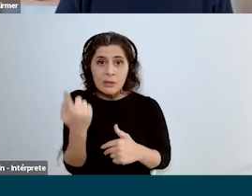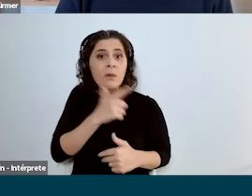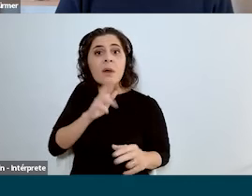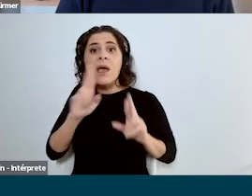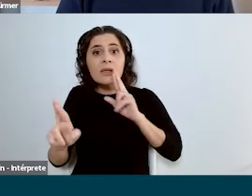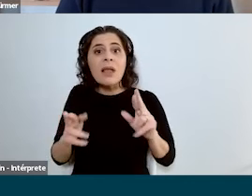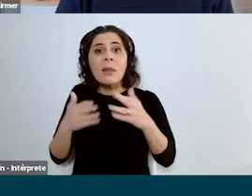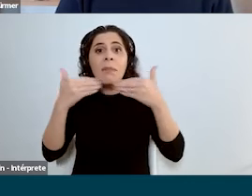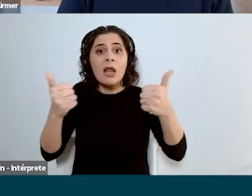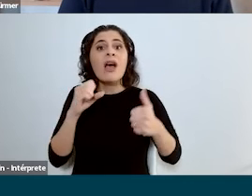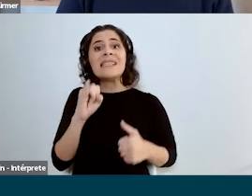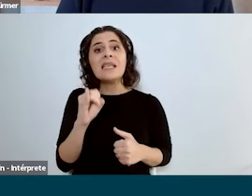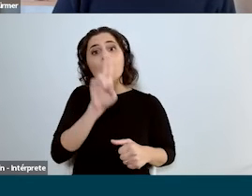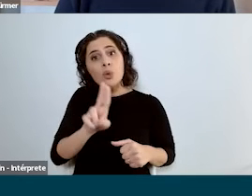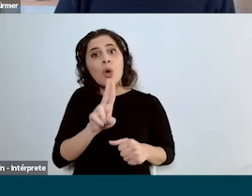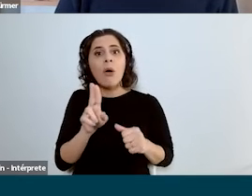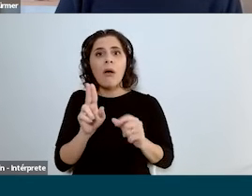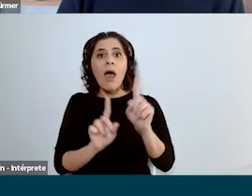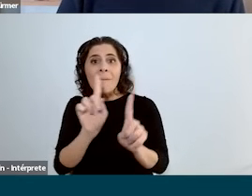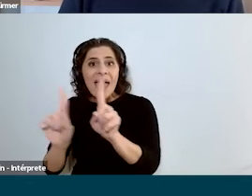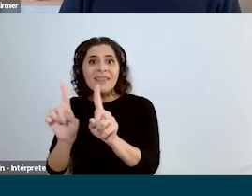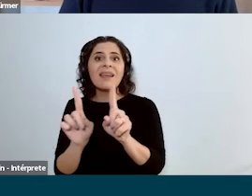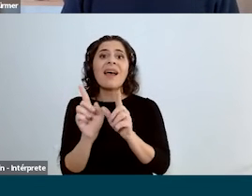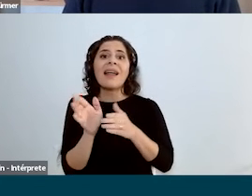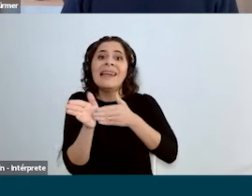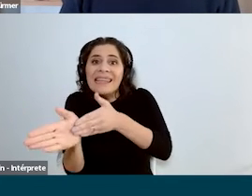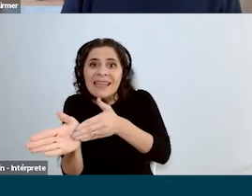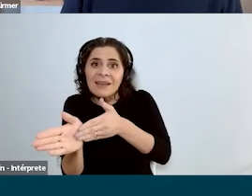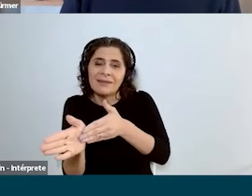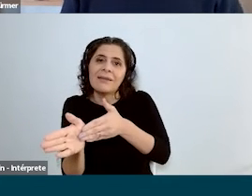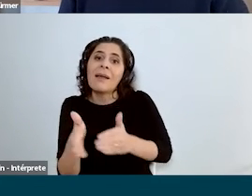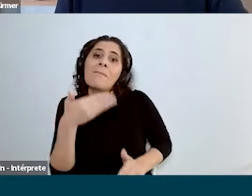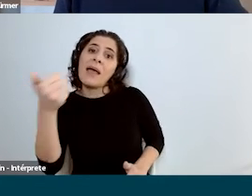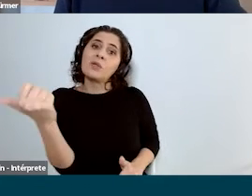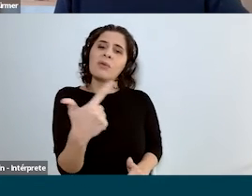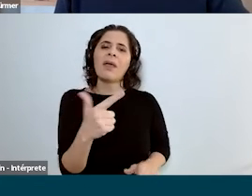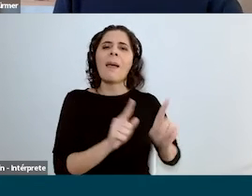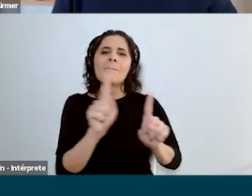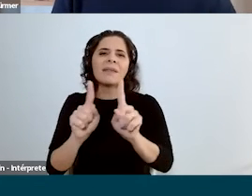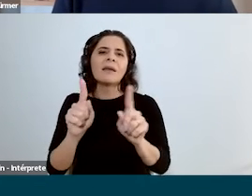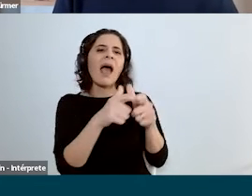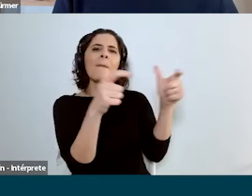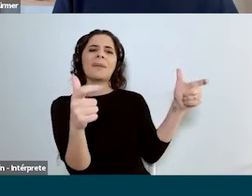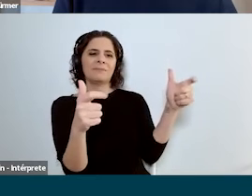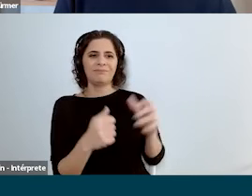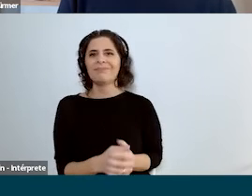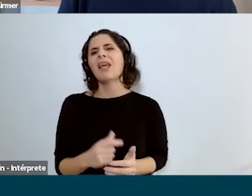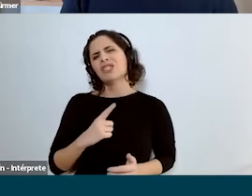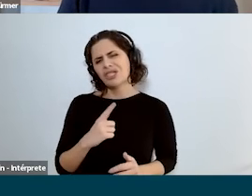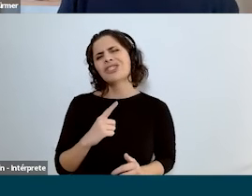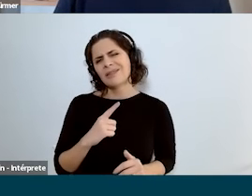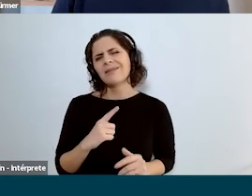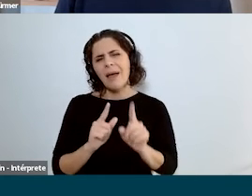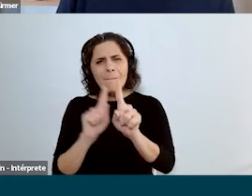quando a gente focou e olhou diretamente para as métricas leading do que quando a gente estava focando nas métricas mais amplas. Mesmo